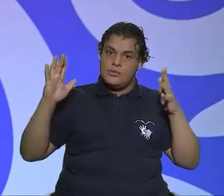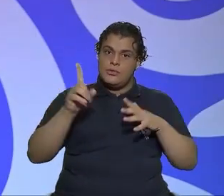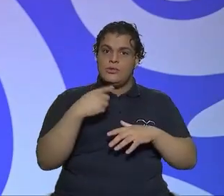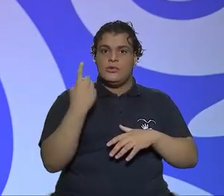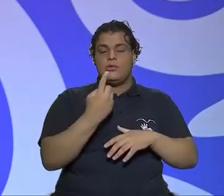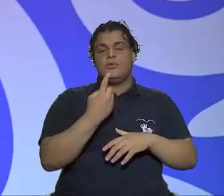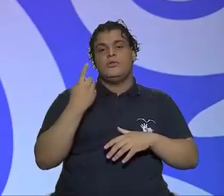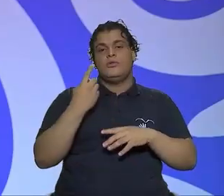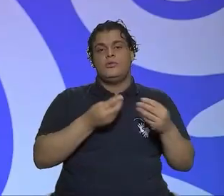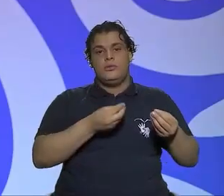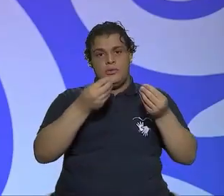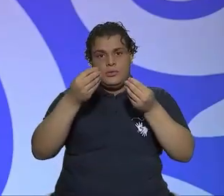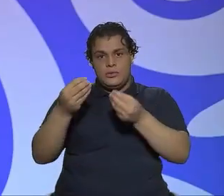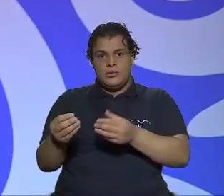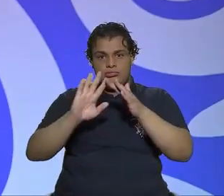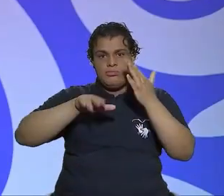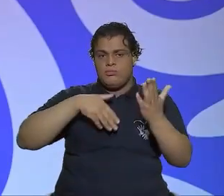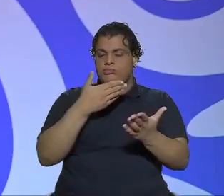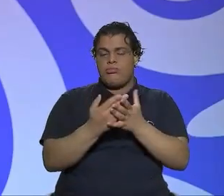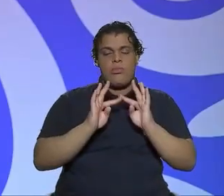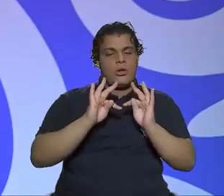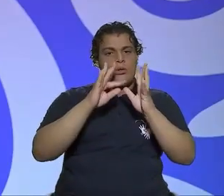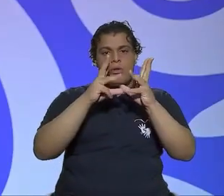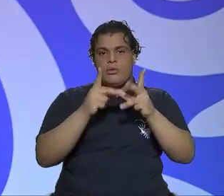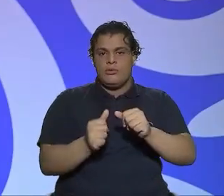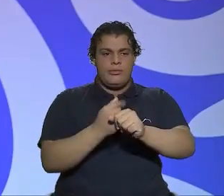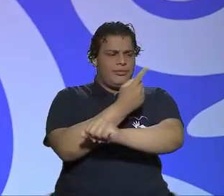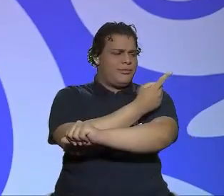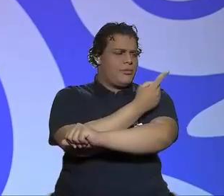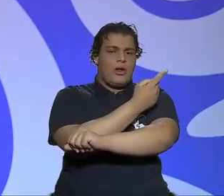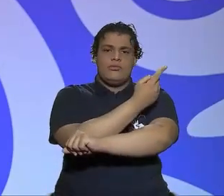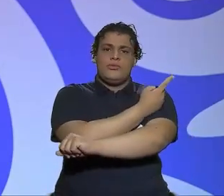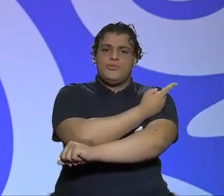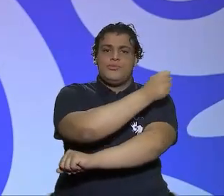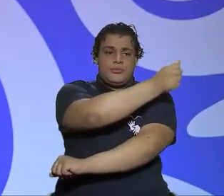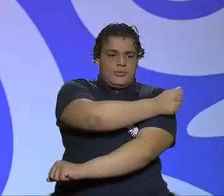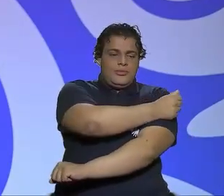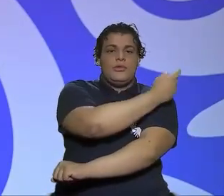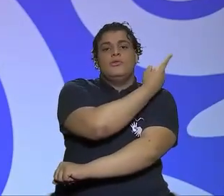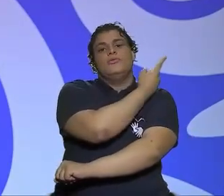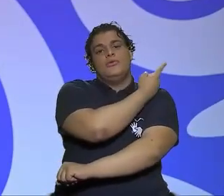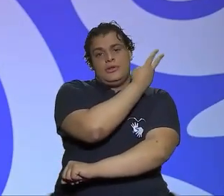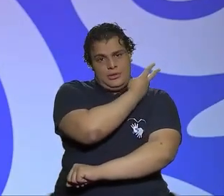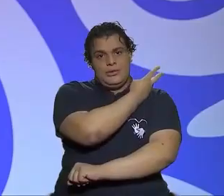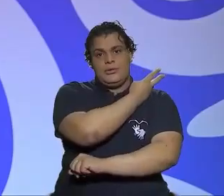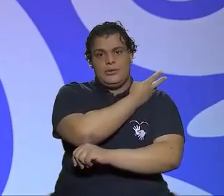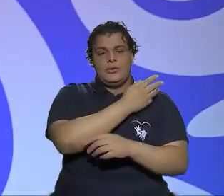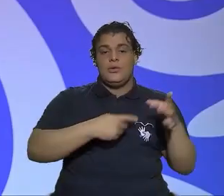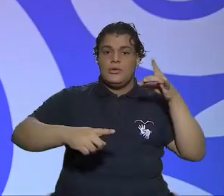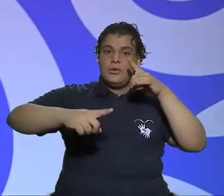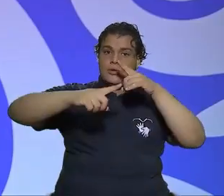Promovemos entre as escolas públicas e privadas de ensino fundamental e médio do município um concurso de redação e